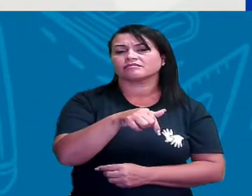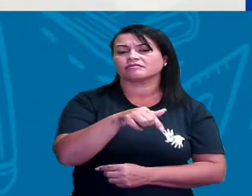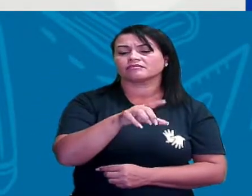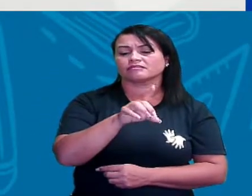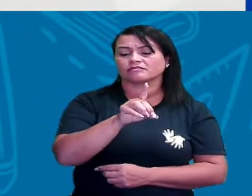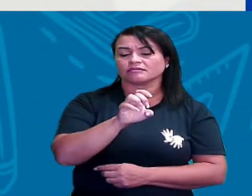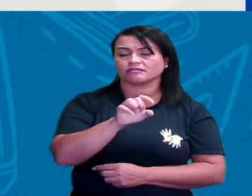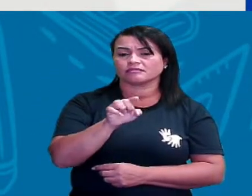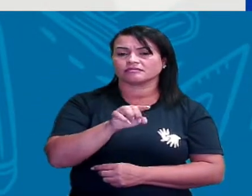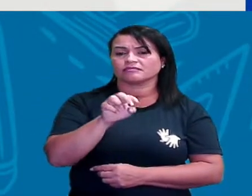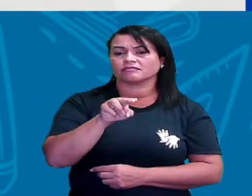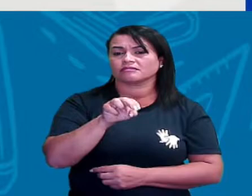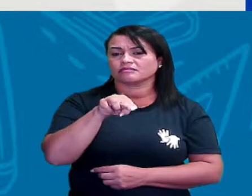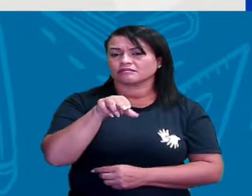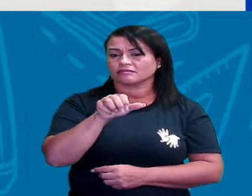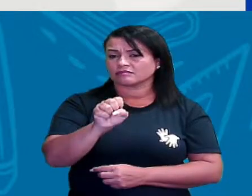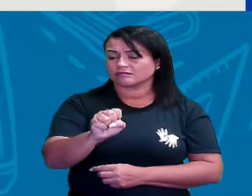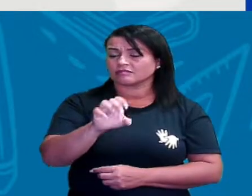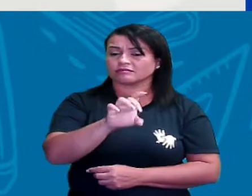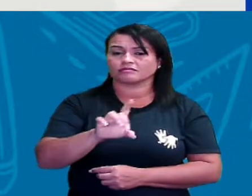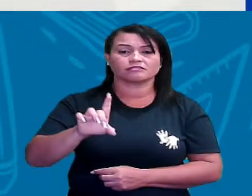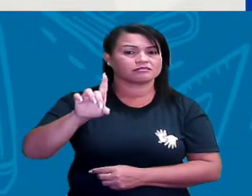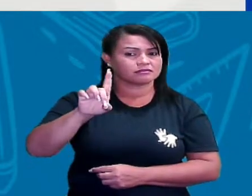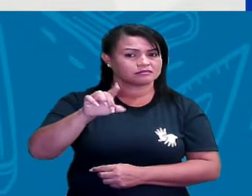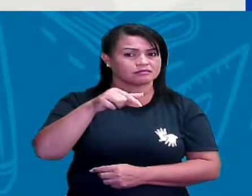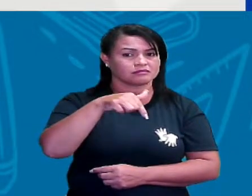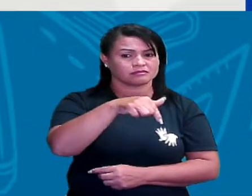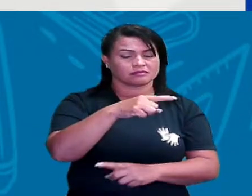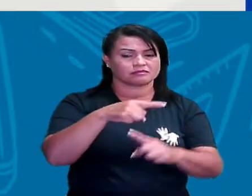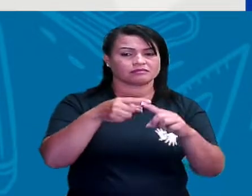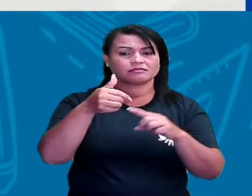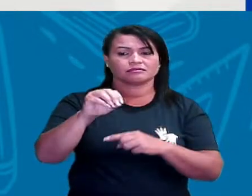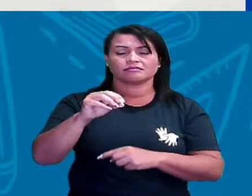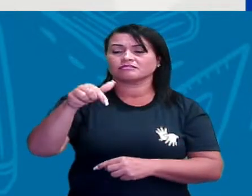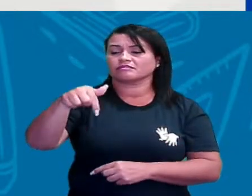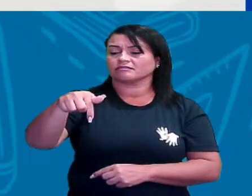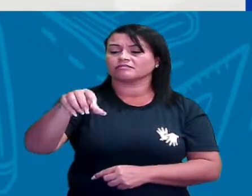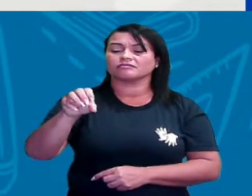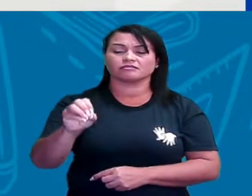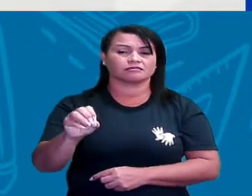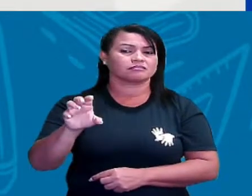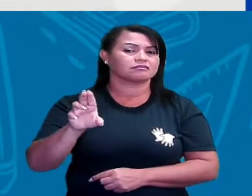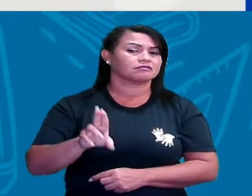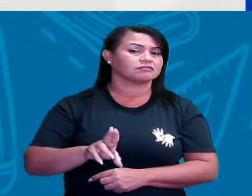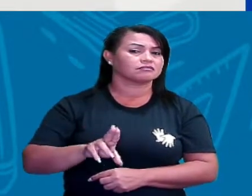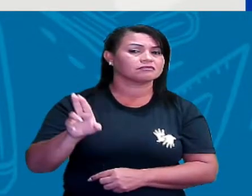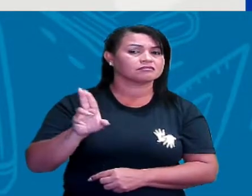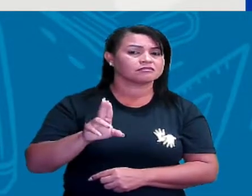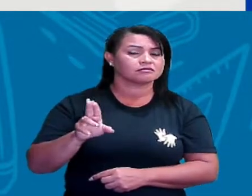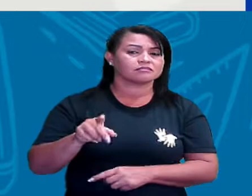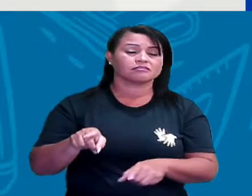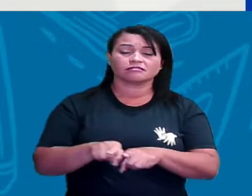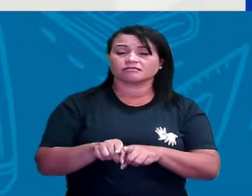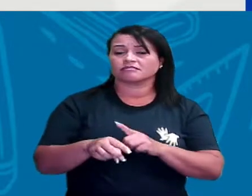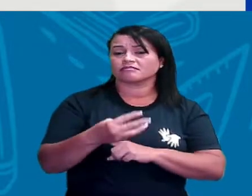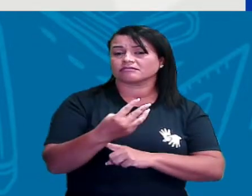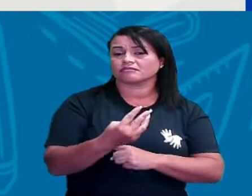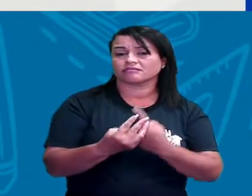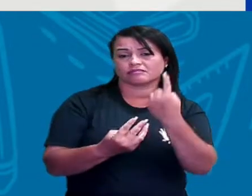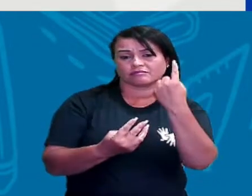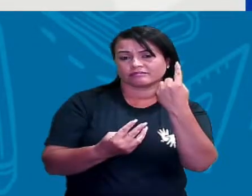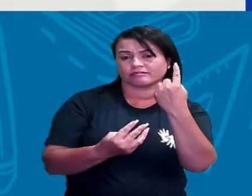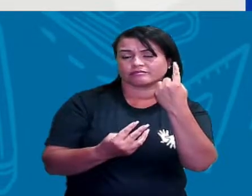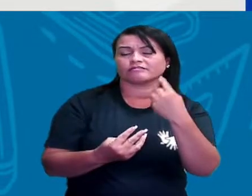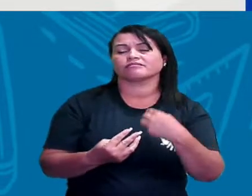tenho 7 vezes 10, eu tenho igual a quanto? A 70 unidades. E 3, que é apenas